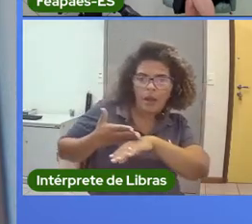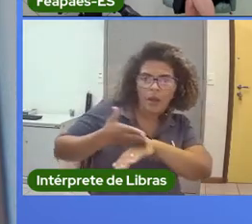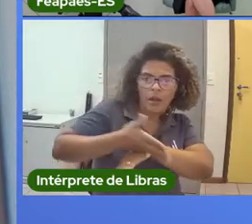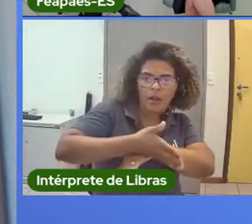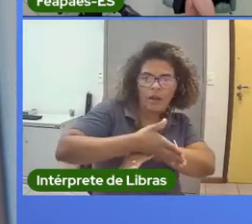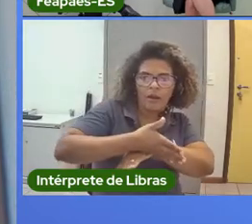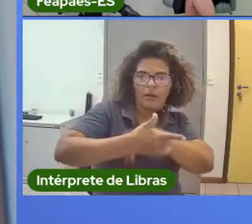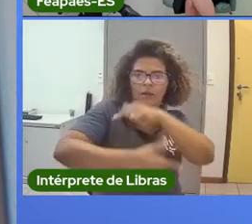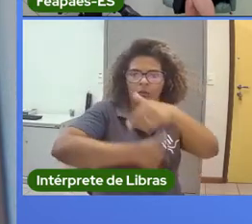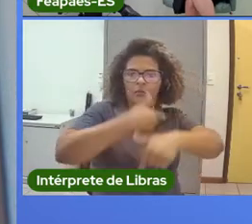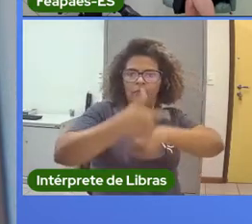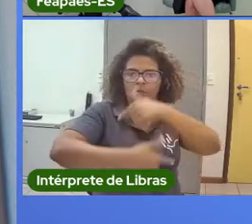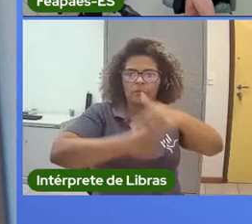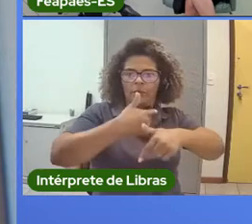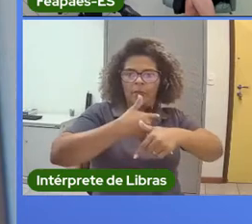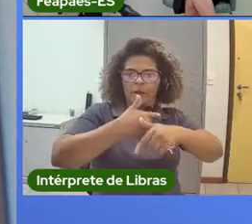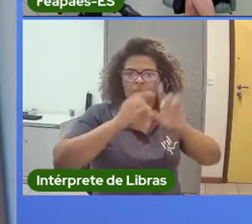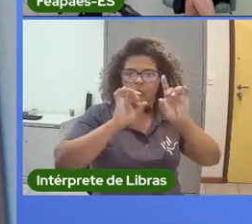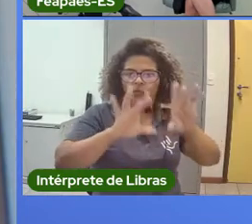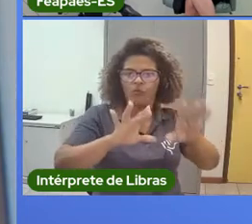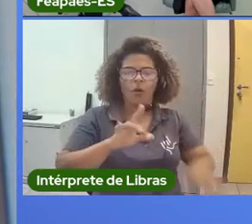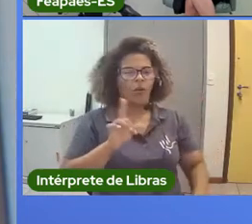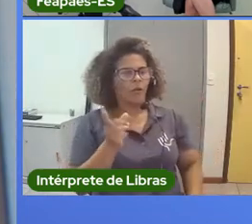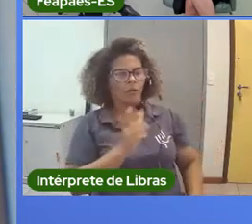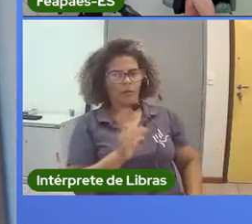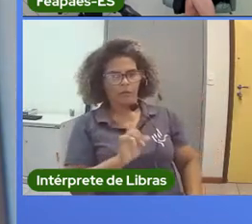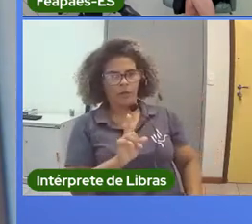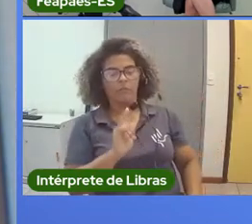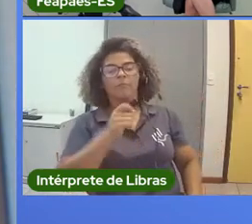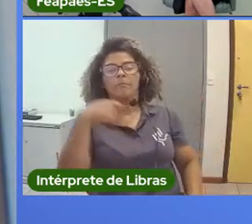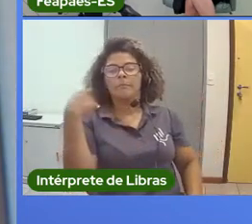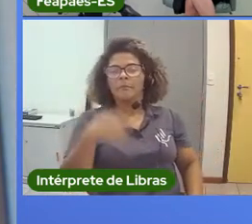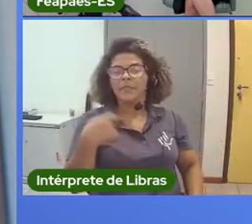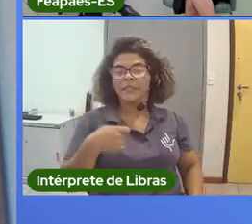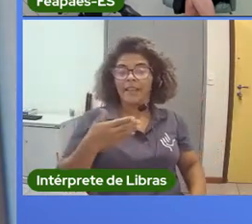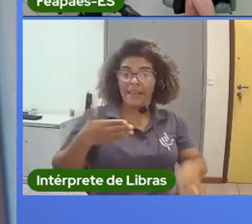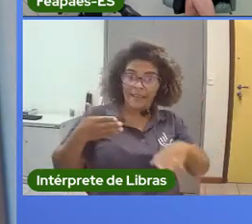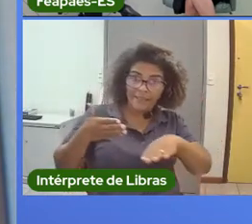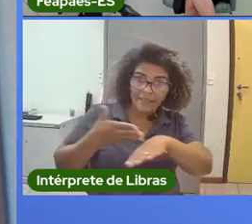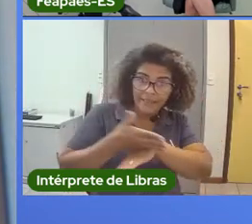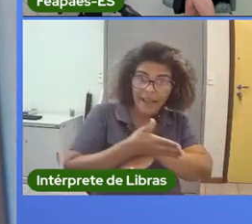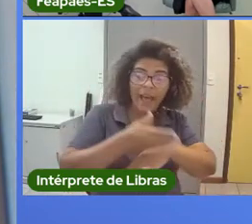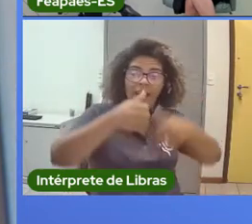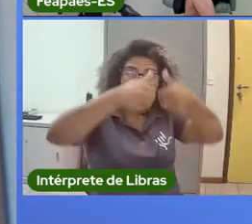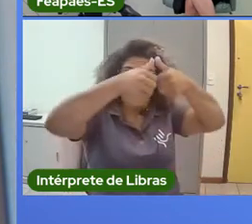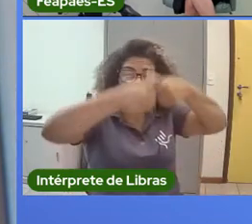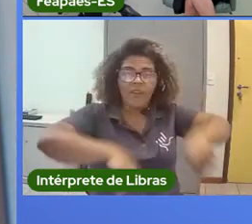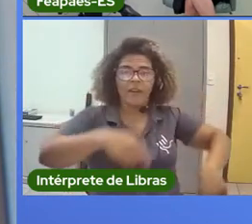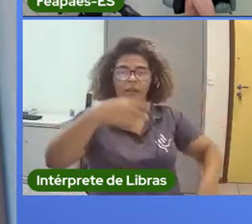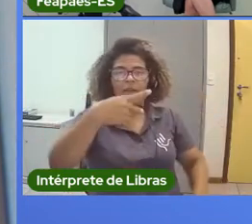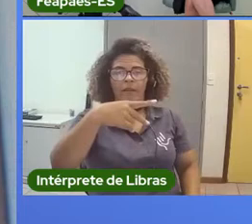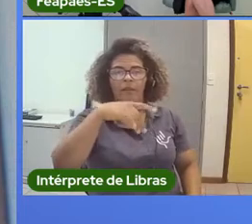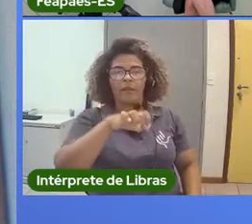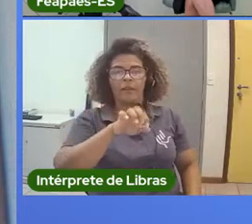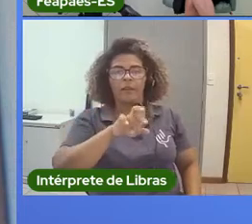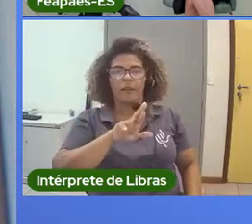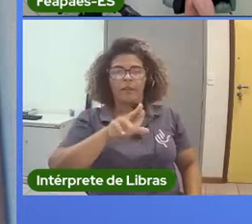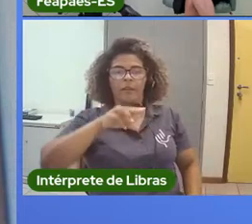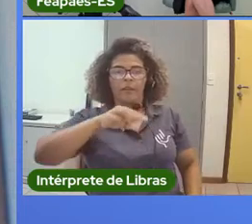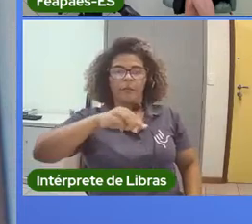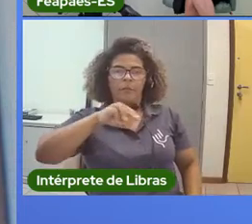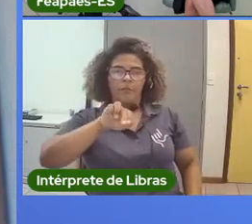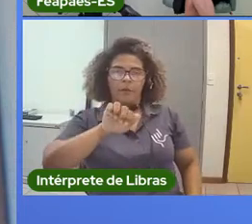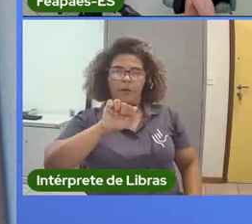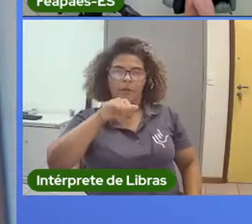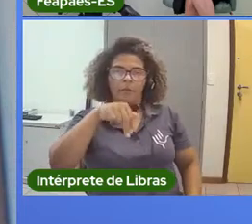mercado de trabalho. Exato. A gente precisa de ter acesso, a gente precisa de ter permanência, a gente precisa de ter condições de